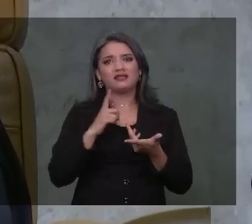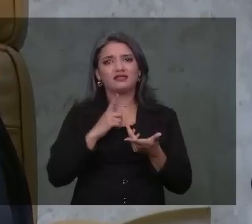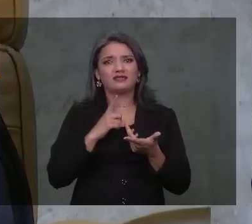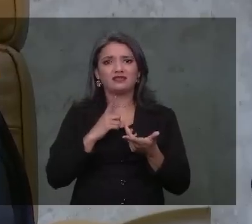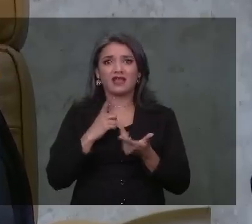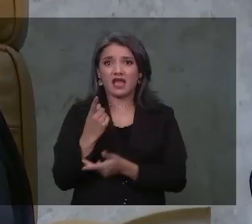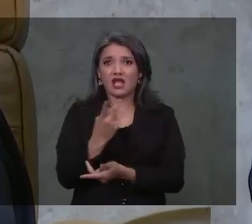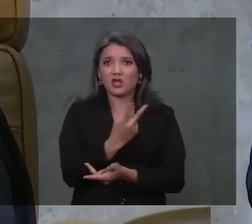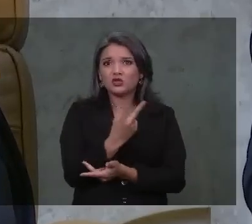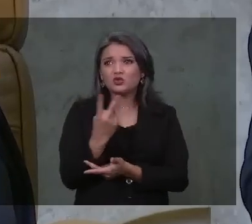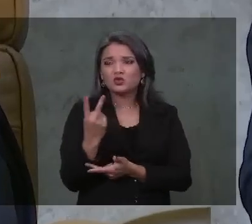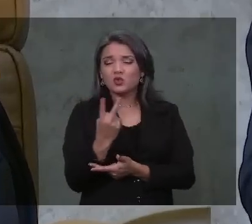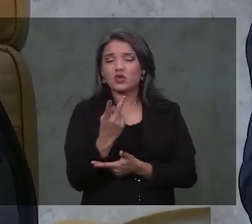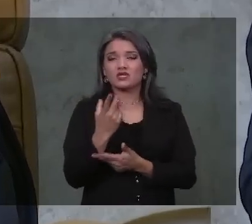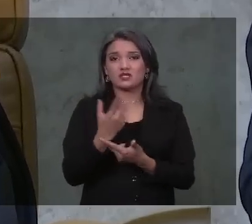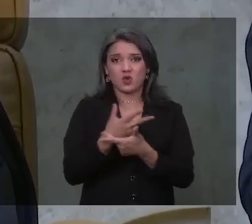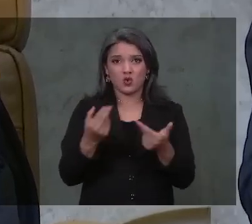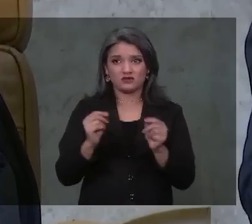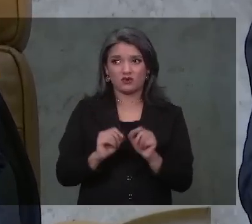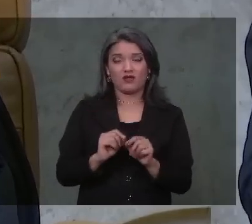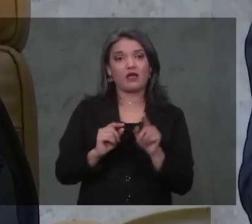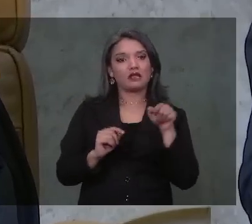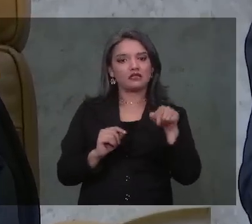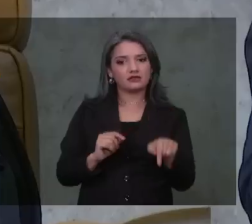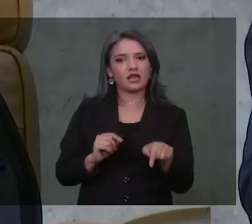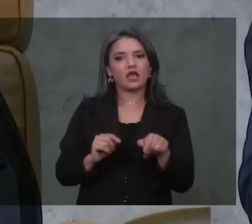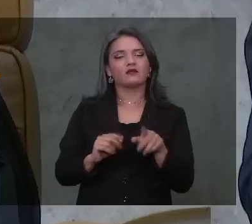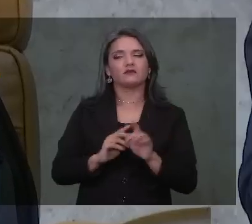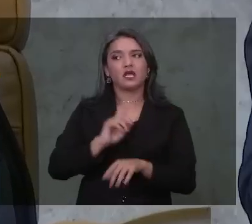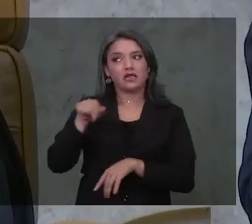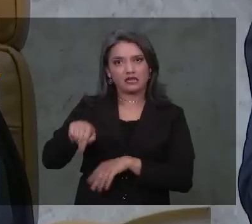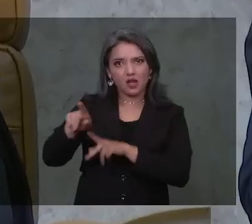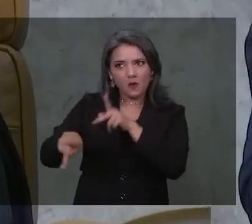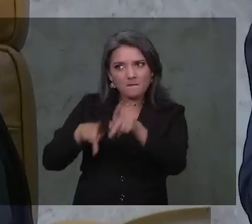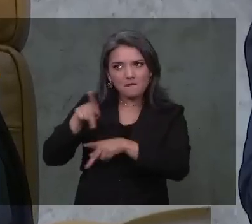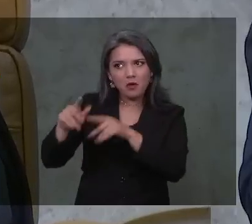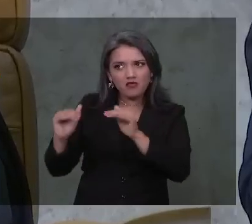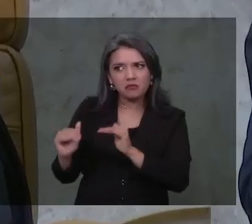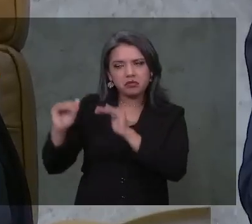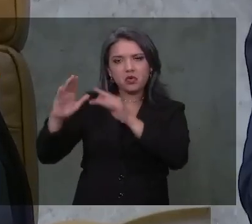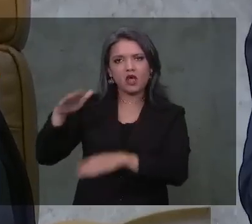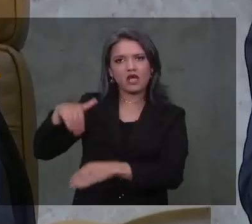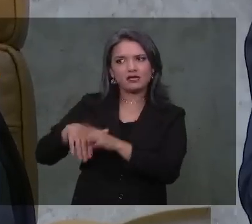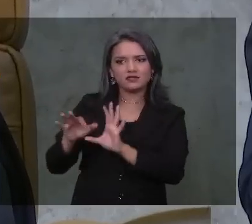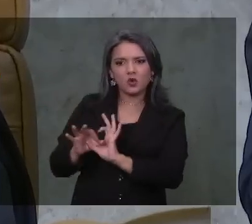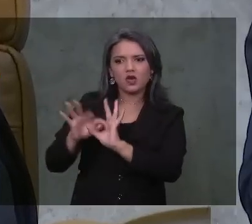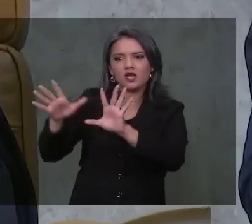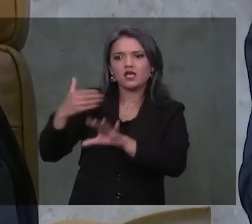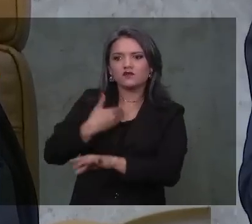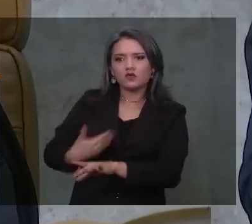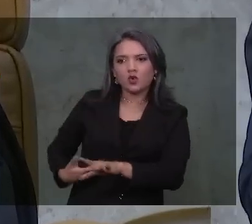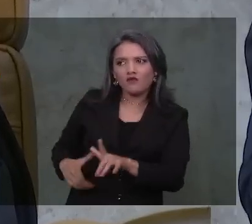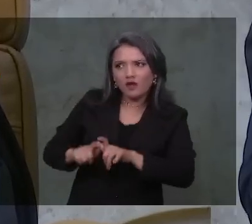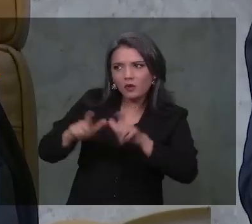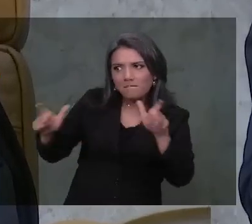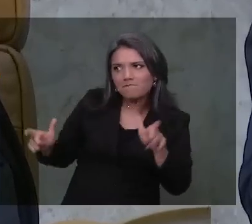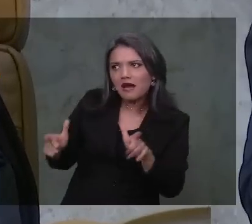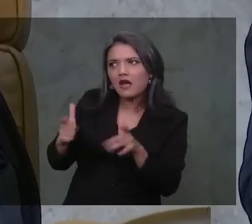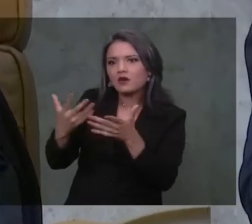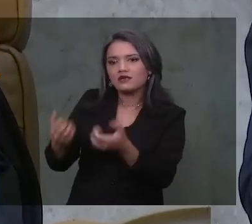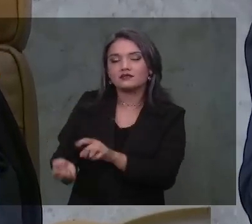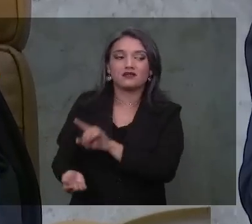moeda. De um lado, soberania popular, eleições livres e governo da maioria. De